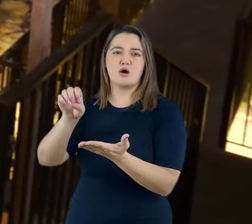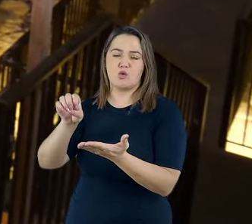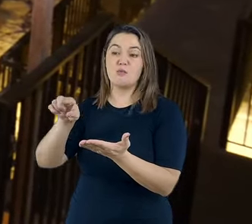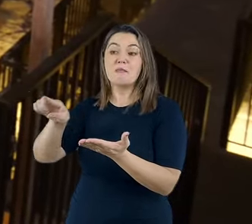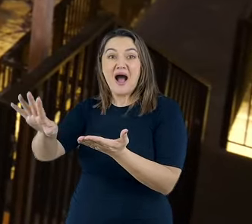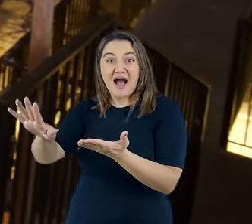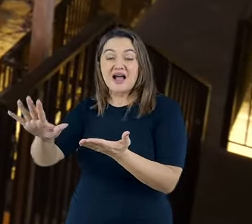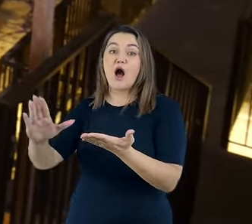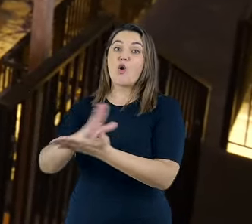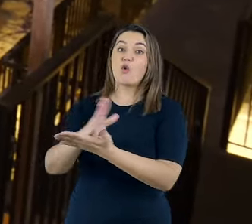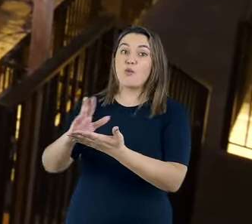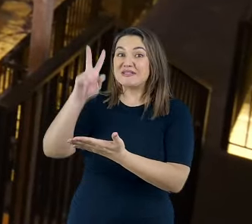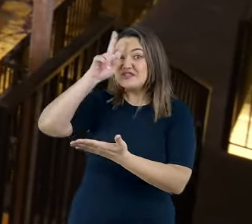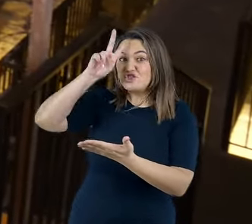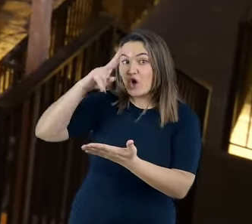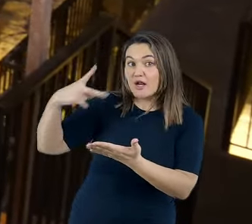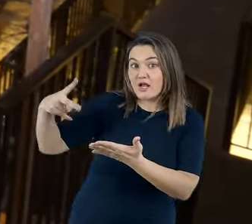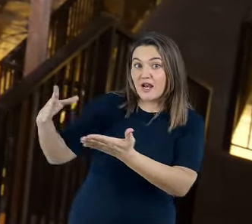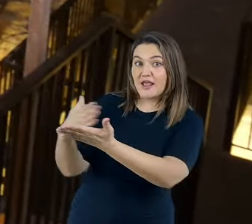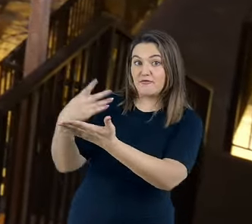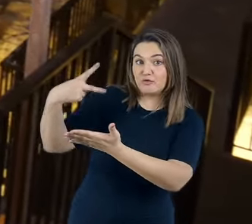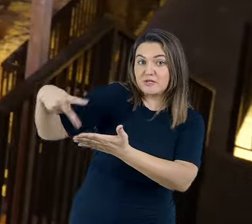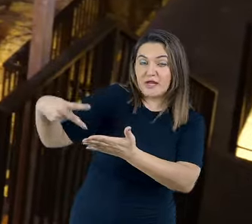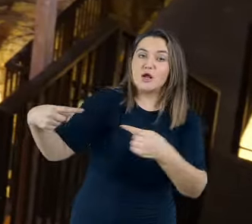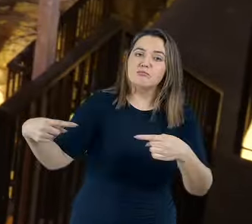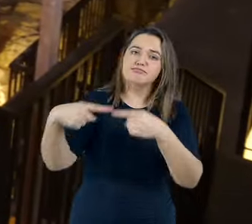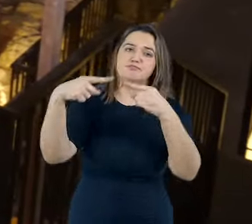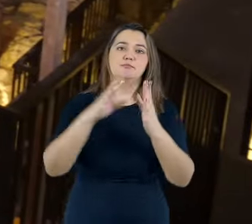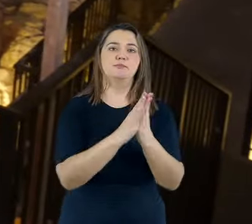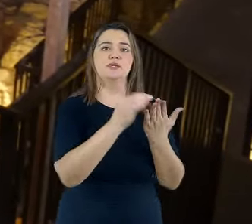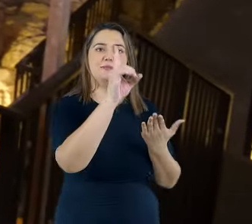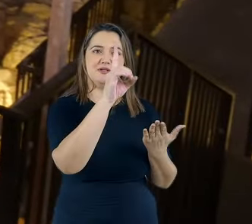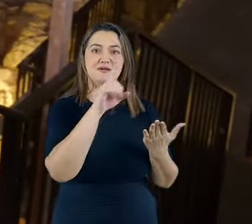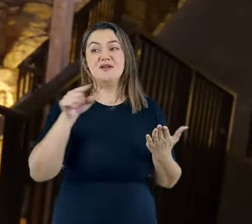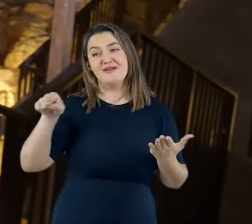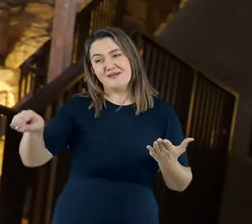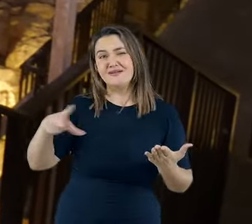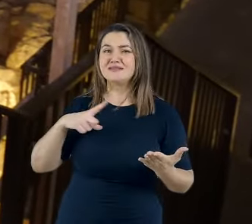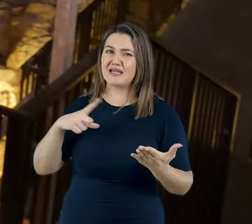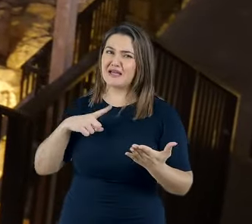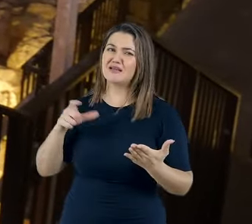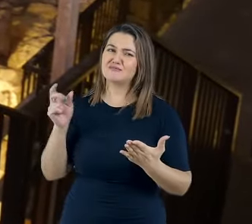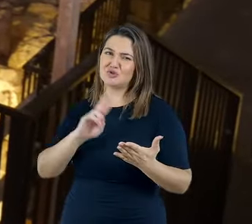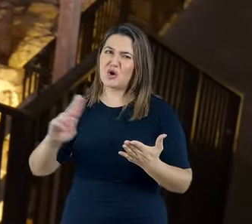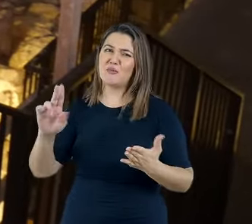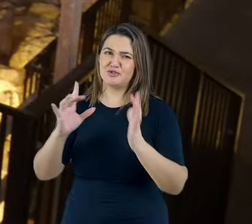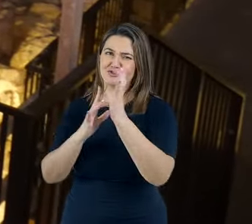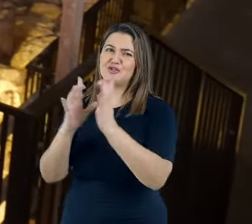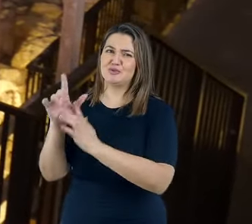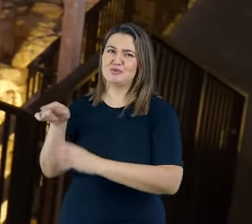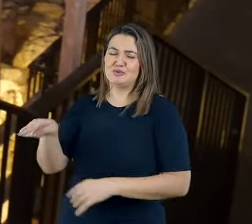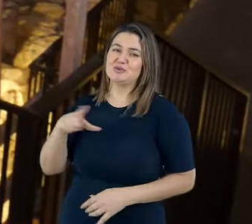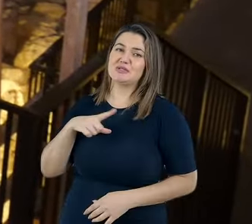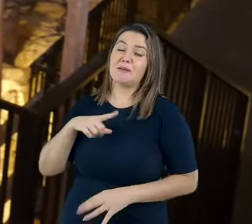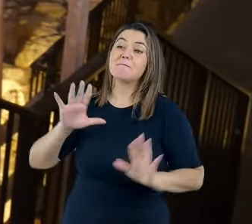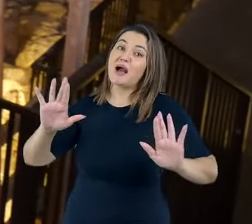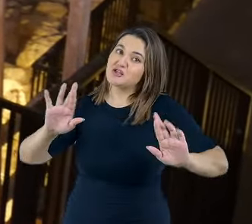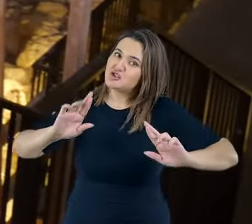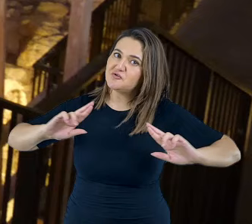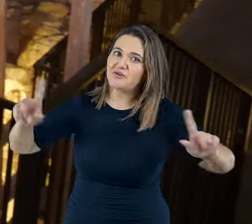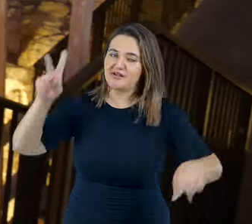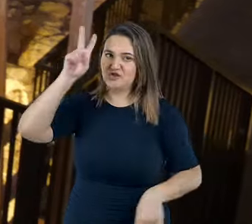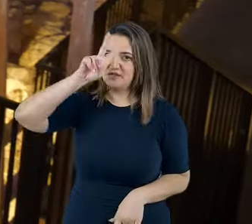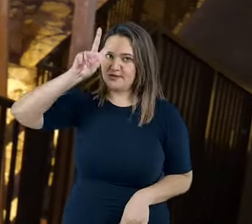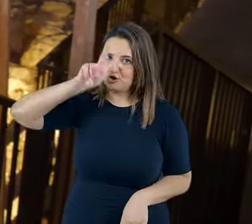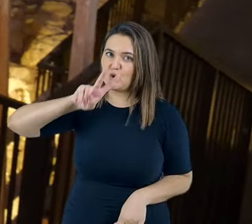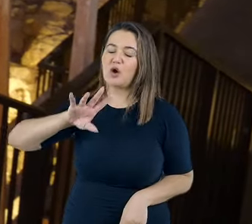com as histórias da Bíblia. Tem histórias da Bíblia que você encontra no Alcorão. O Alcorão menciona até Jesus. Lógico que numa versão diferente daquela que está nos